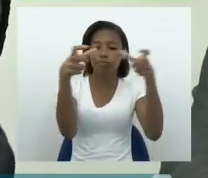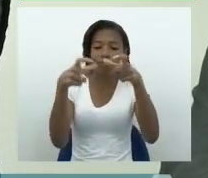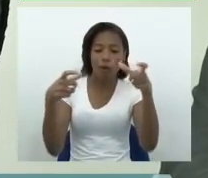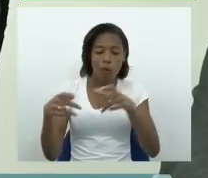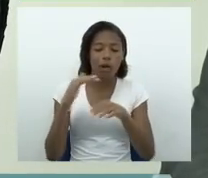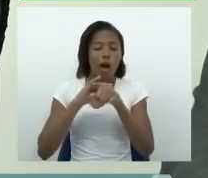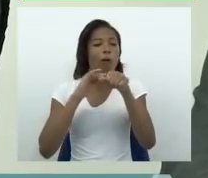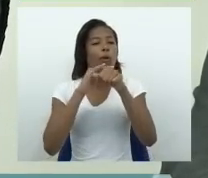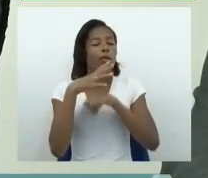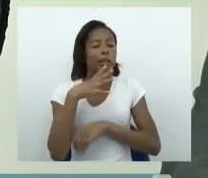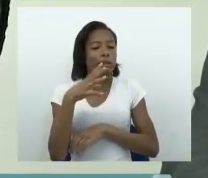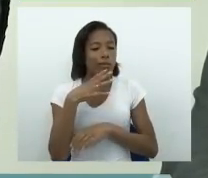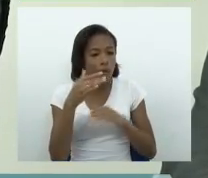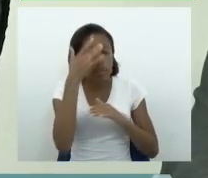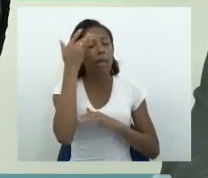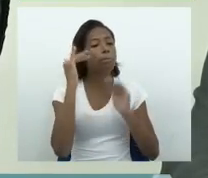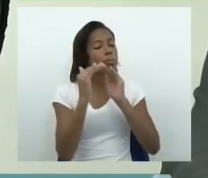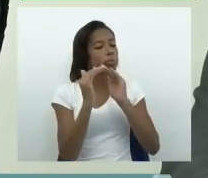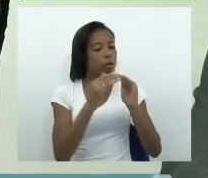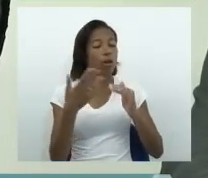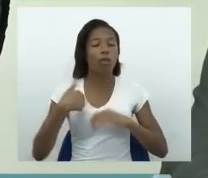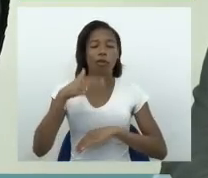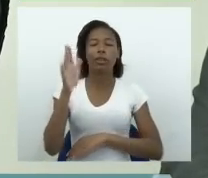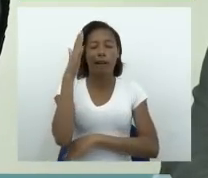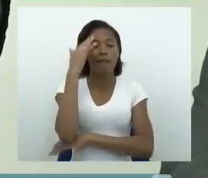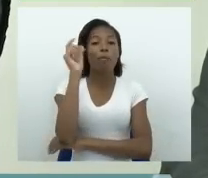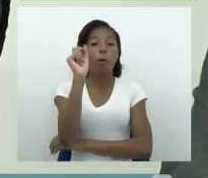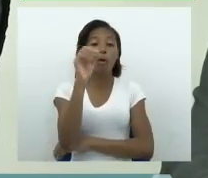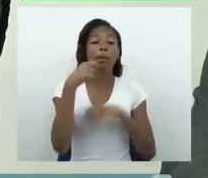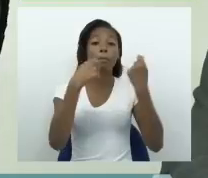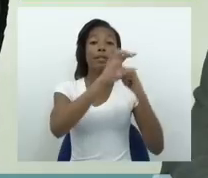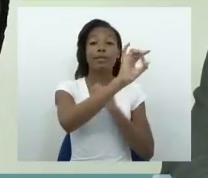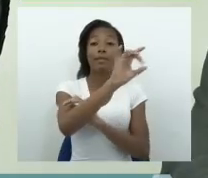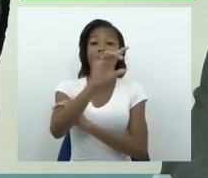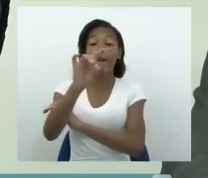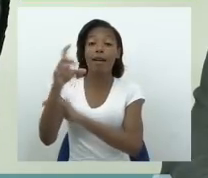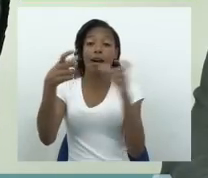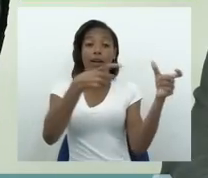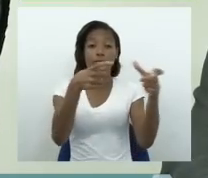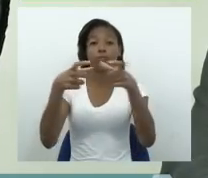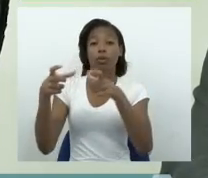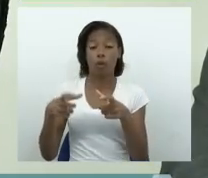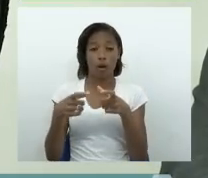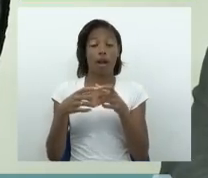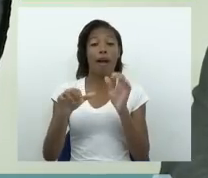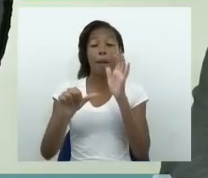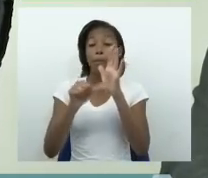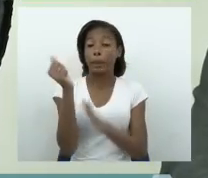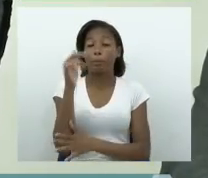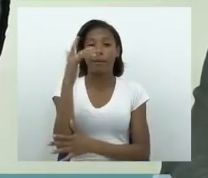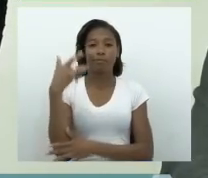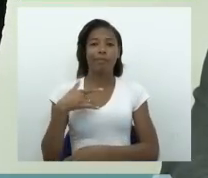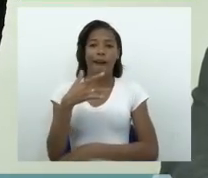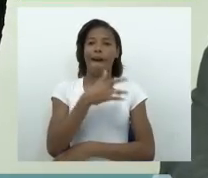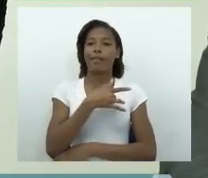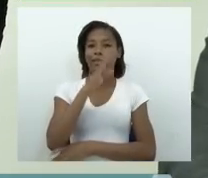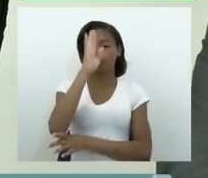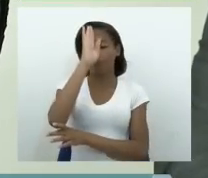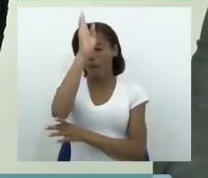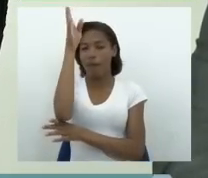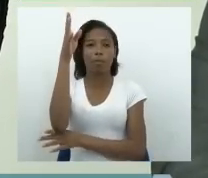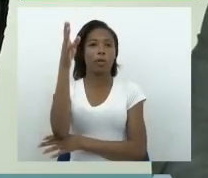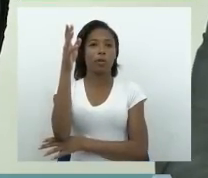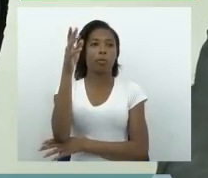através de seus moradores, e a gente sabe o que necessita em cada bairro. Basicamente, a saúde é